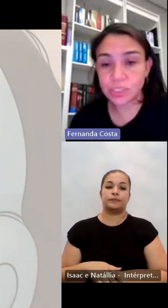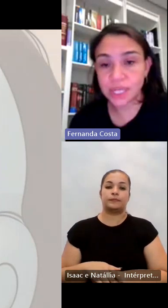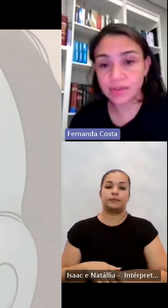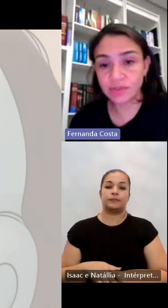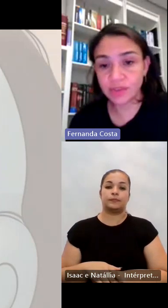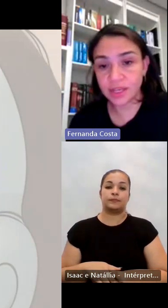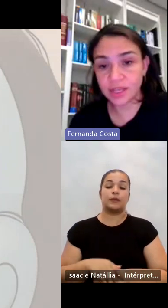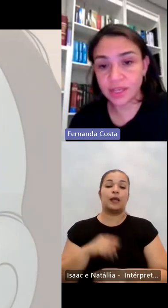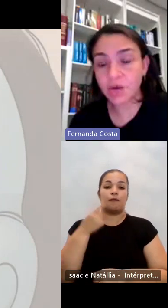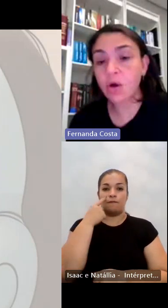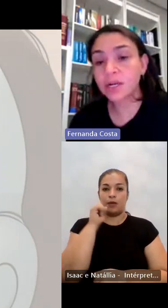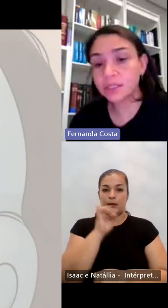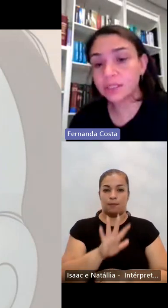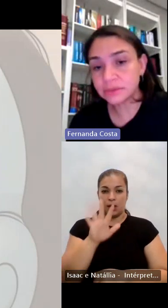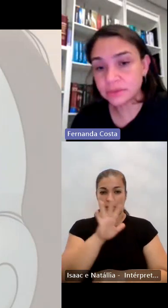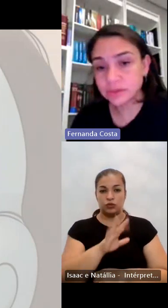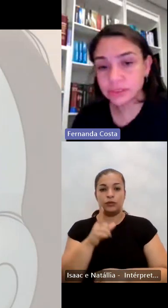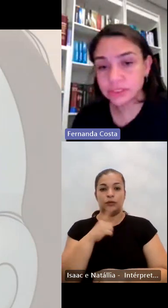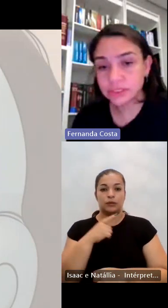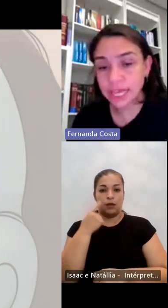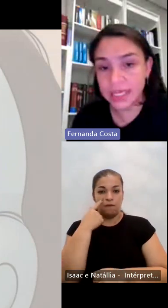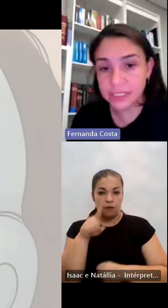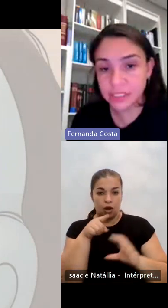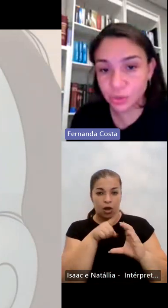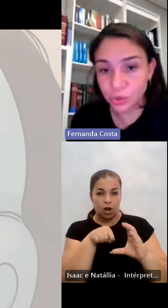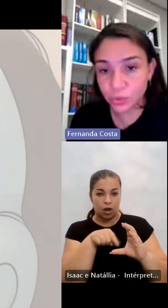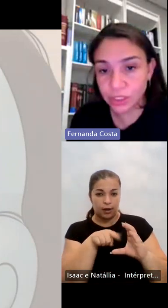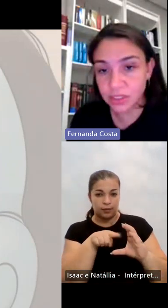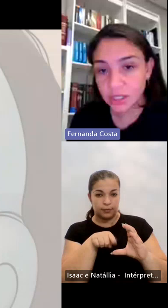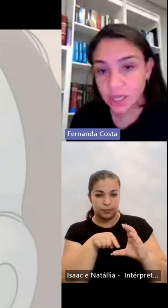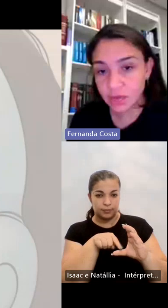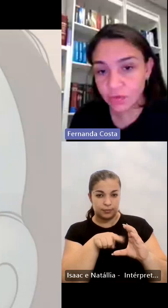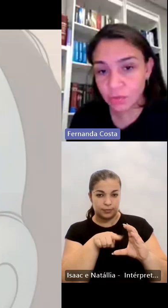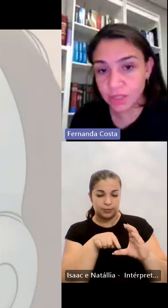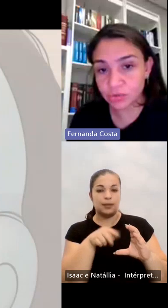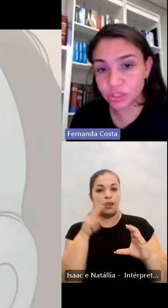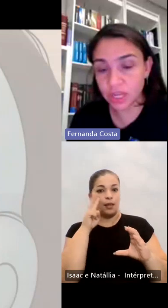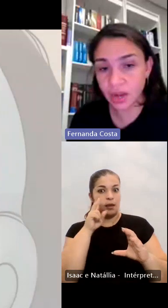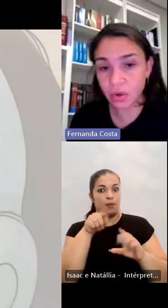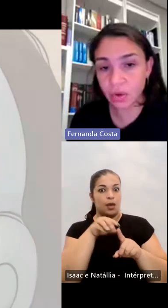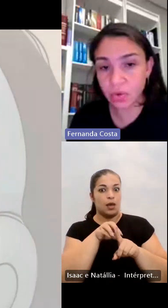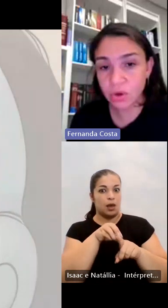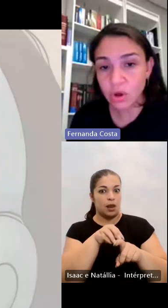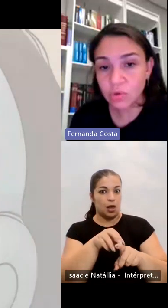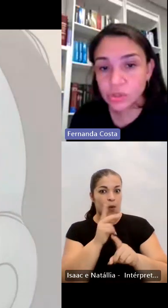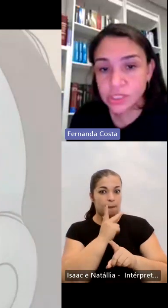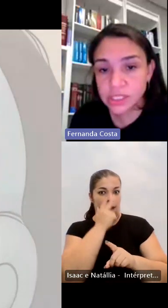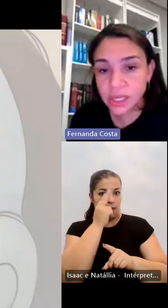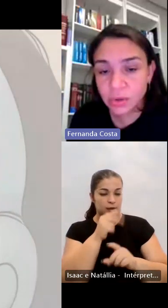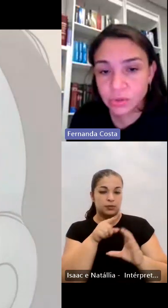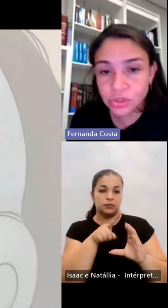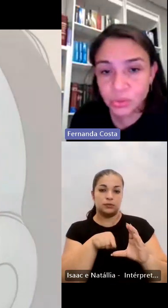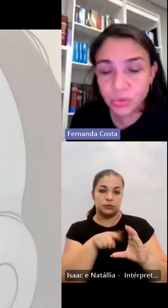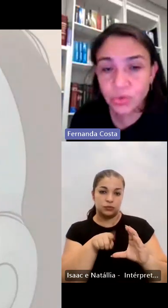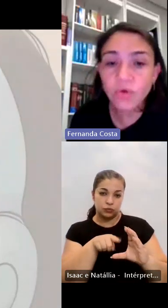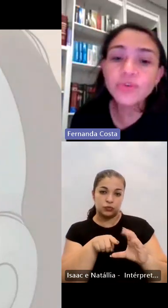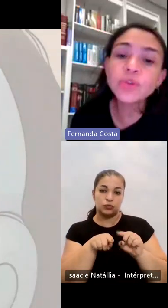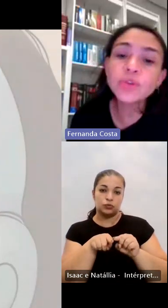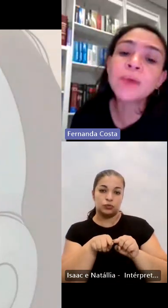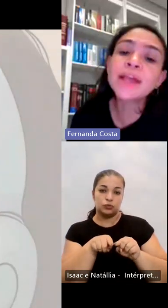gente consegue ver a cóclea, que é essa estrutura em formato de caracol, os ossículos